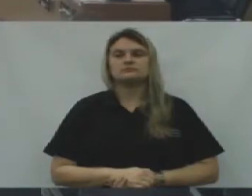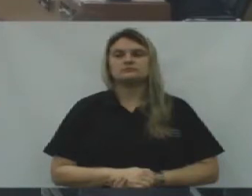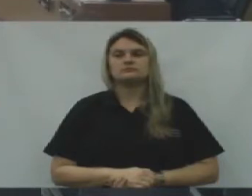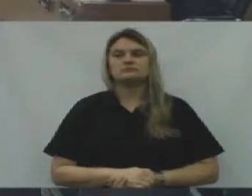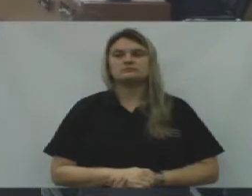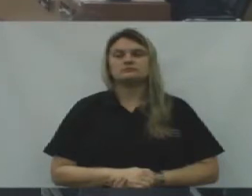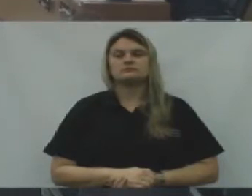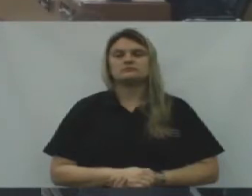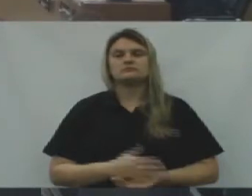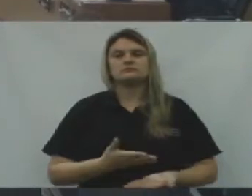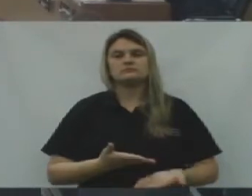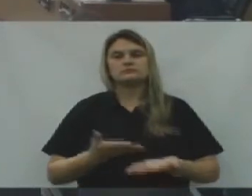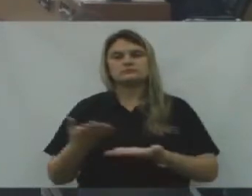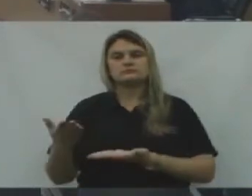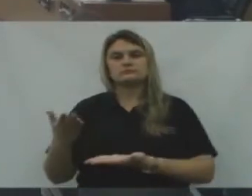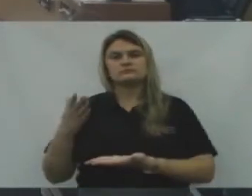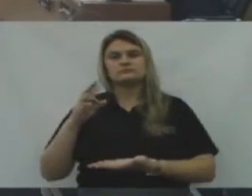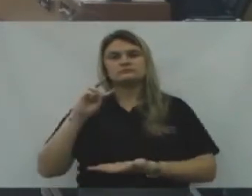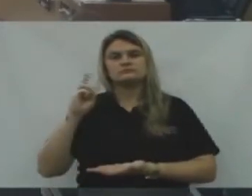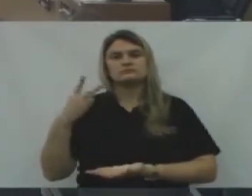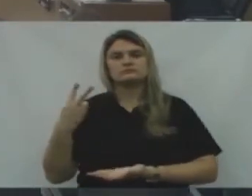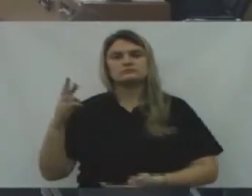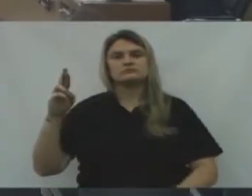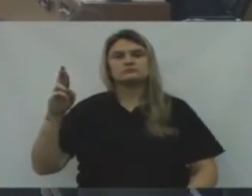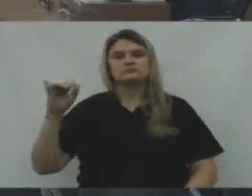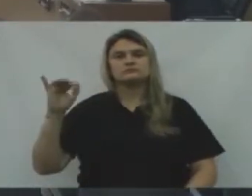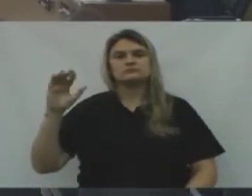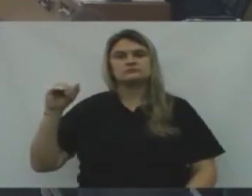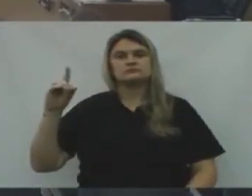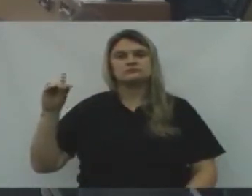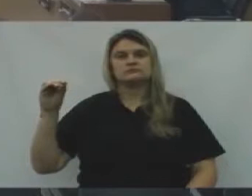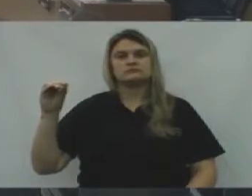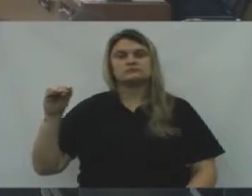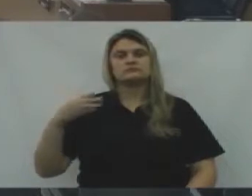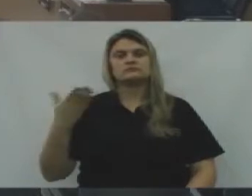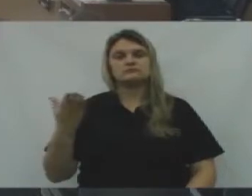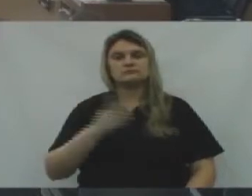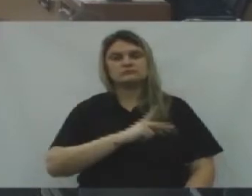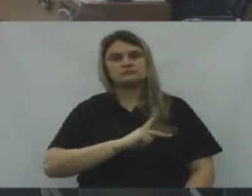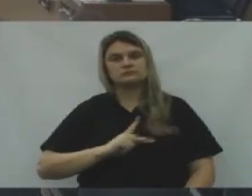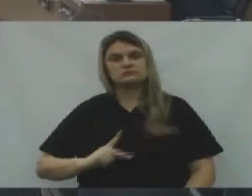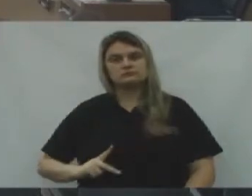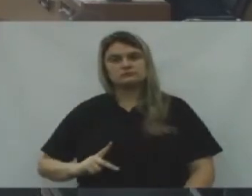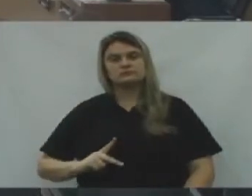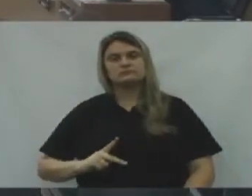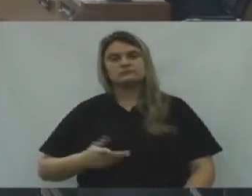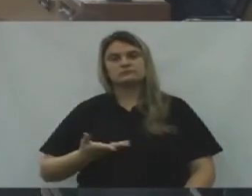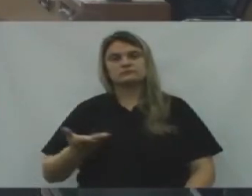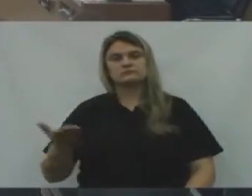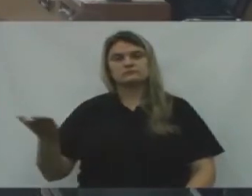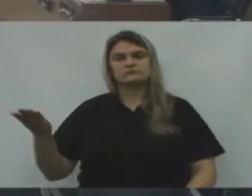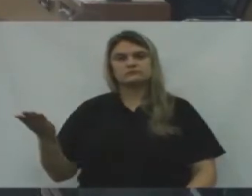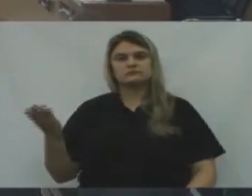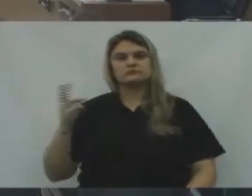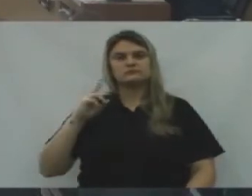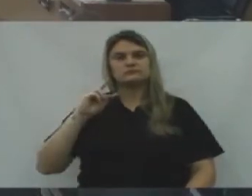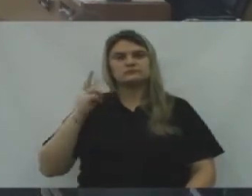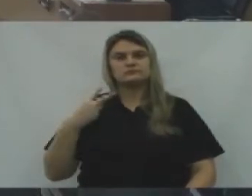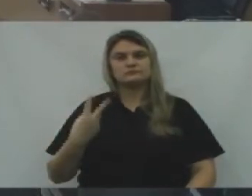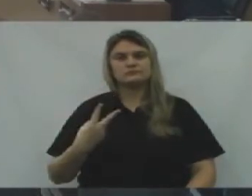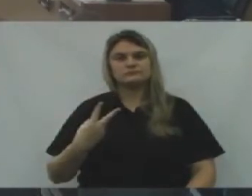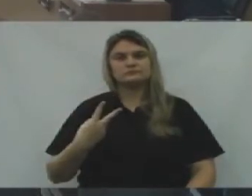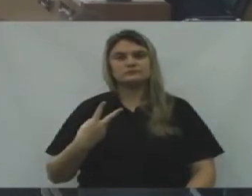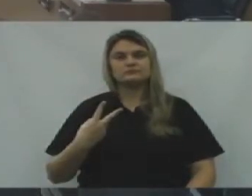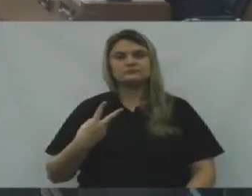Com a palavra, O vereador Adriano Sassi. Senhor presidente, Senhores vereadores,